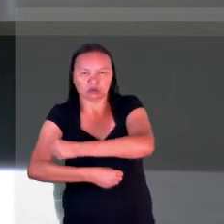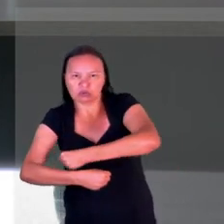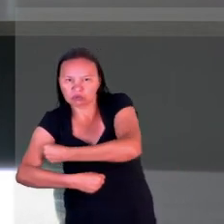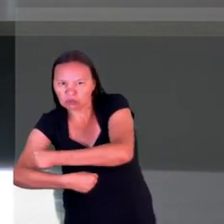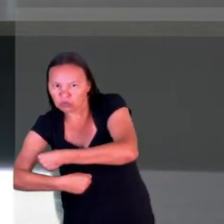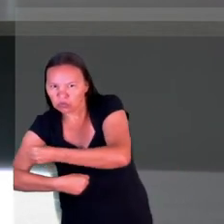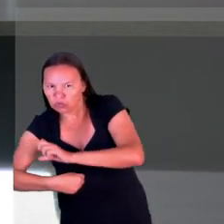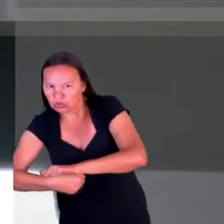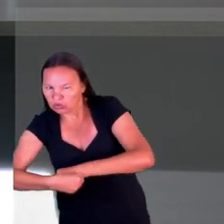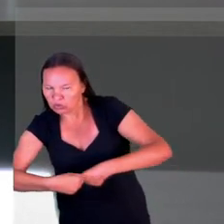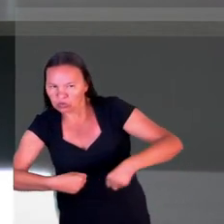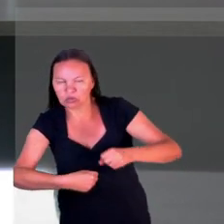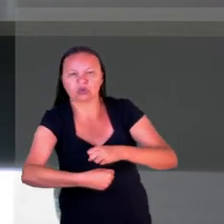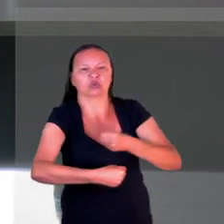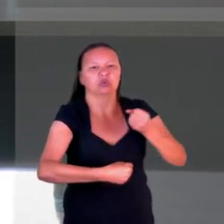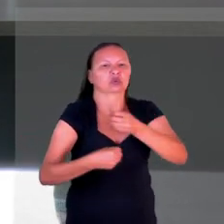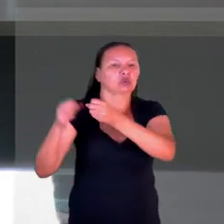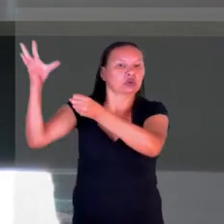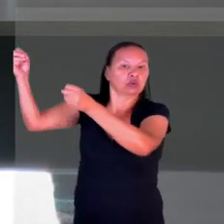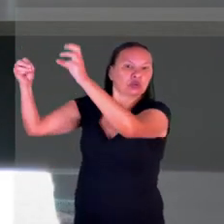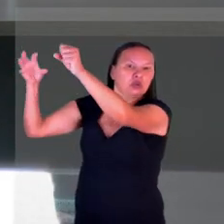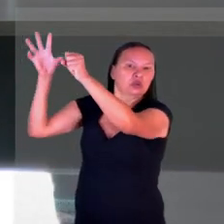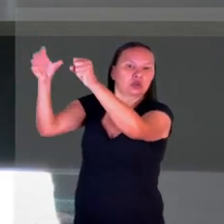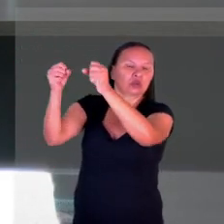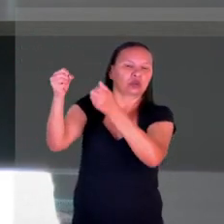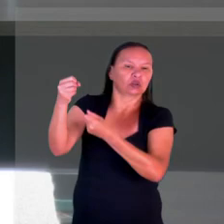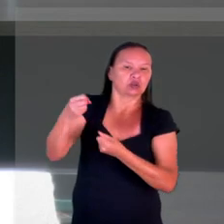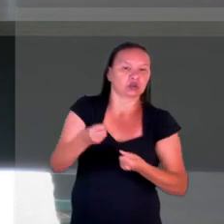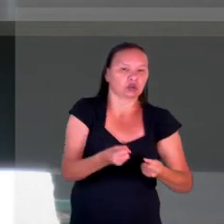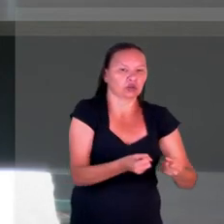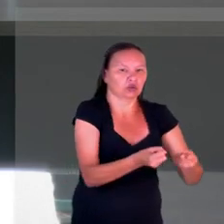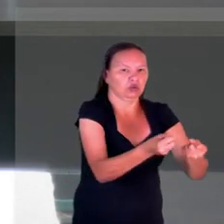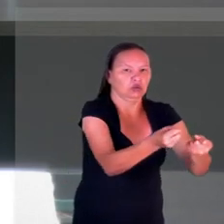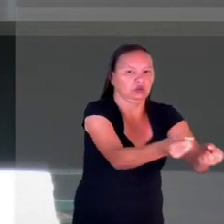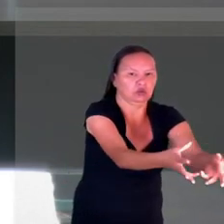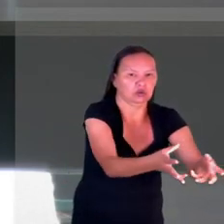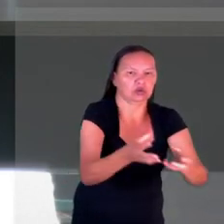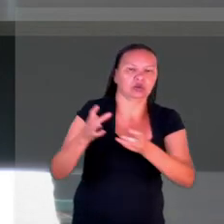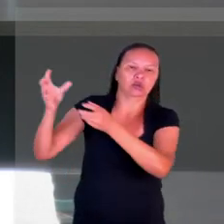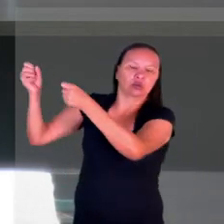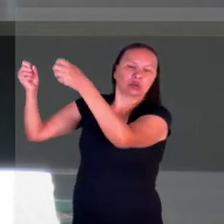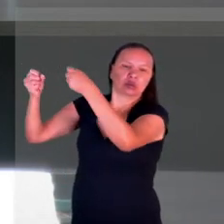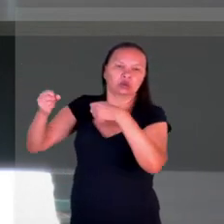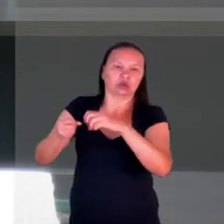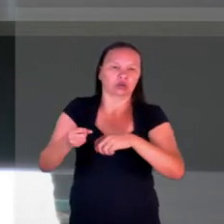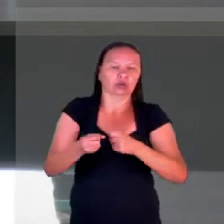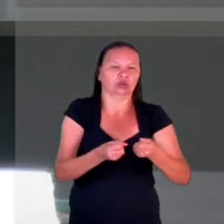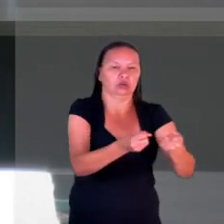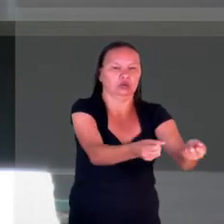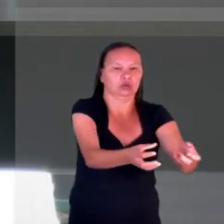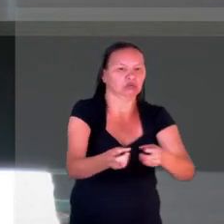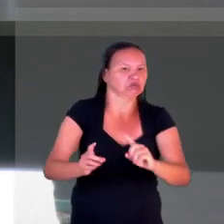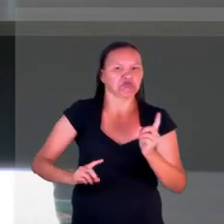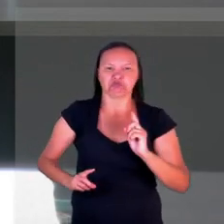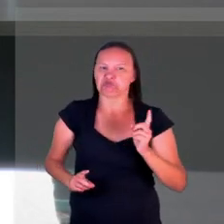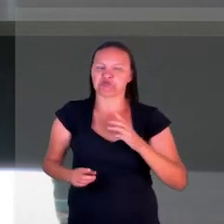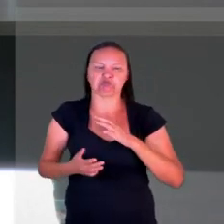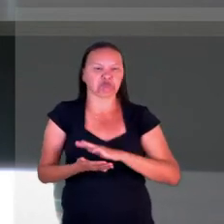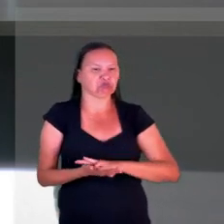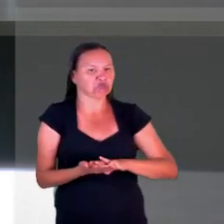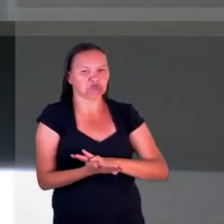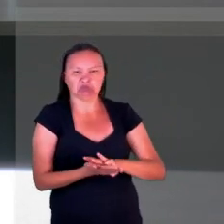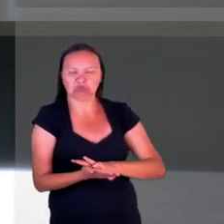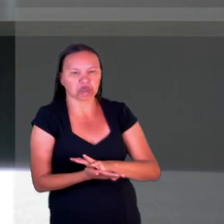industrial ou das nossas prateleiras aquilo que está nos importunando e não nos serve mais e jamais uma